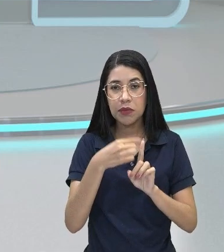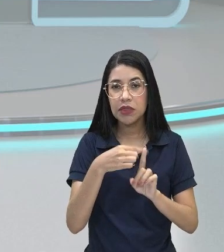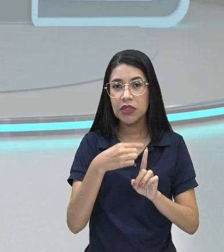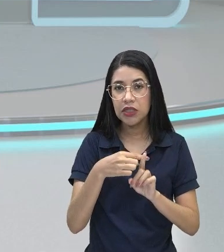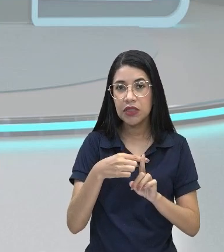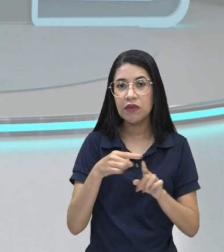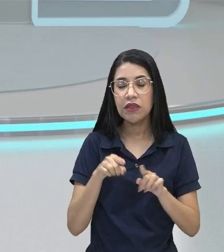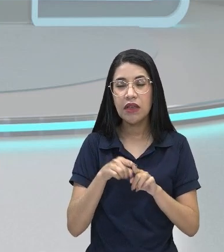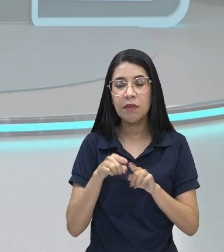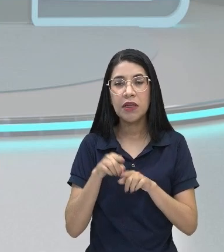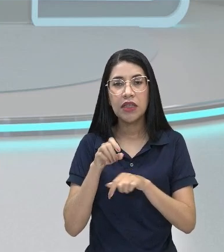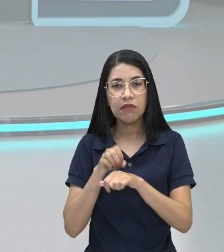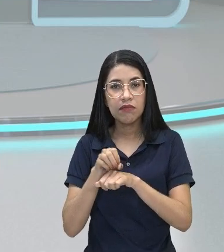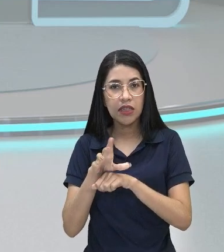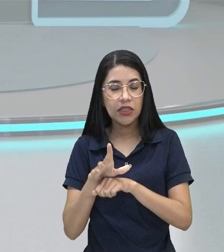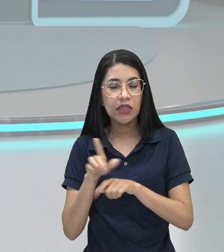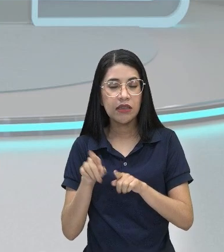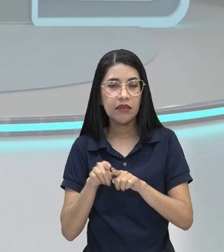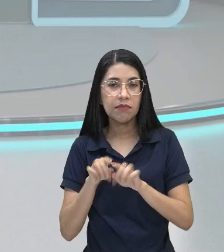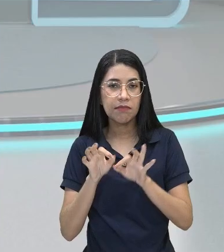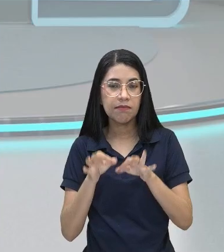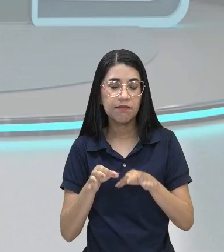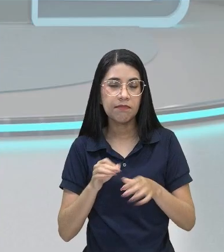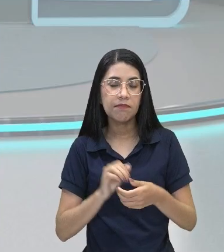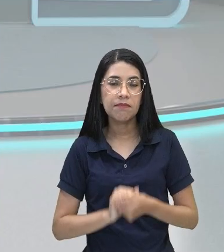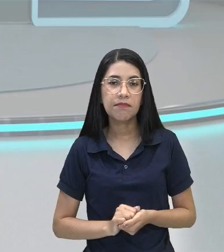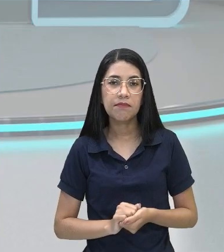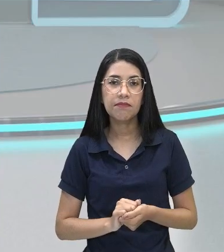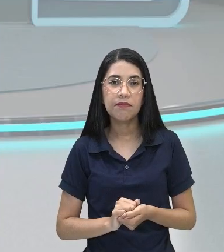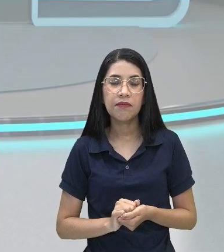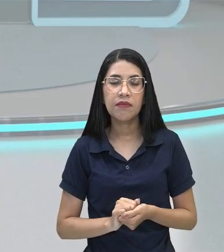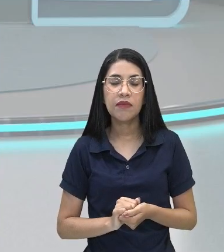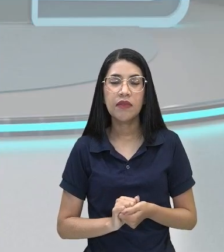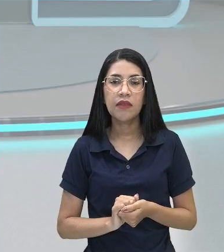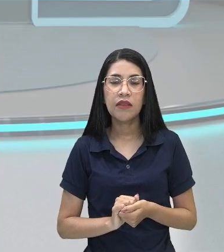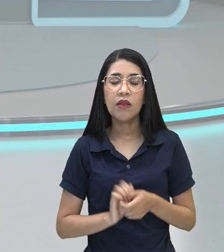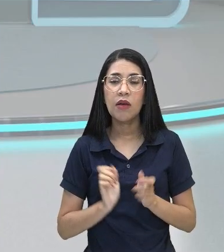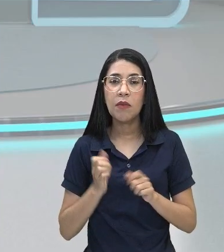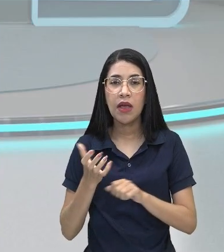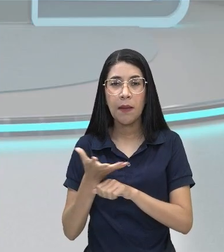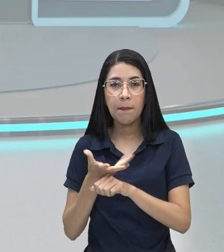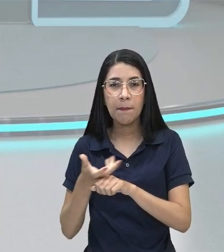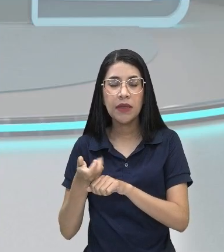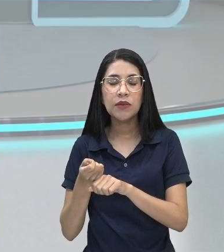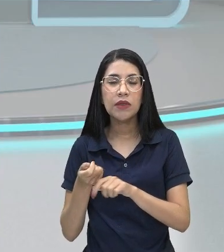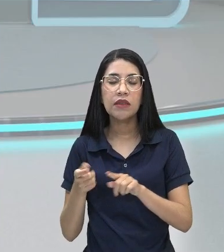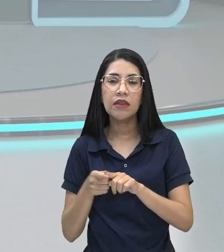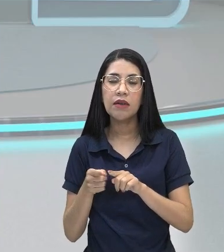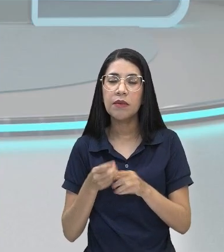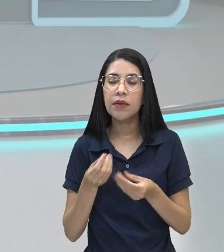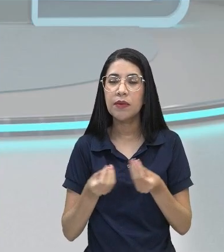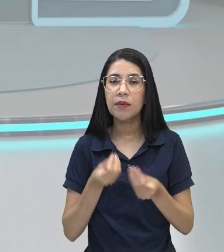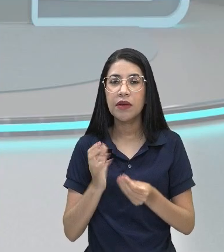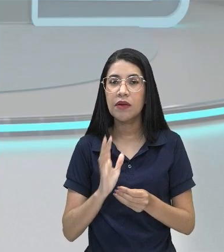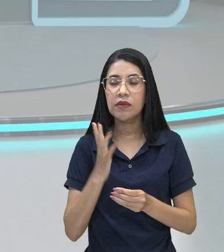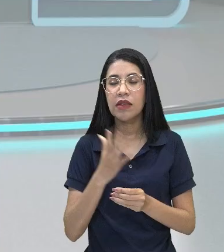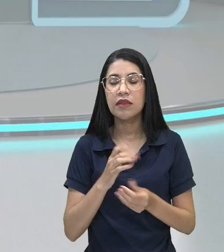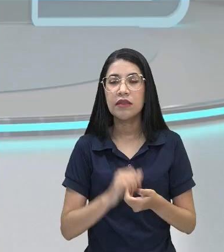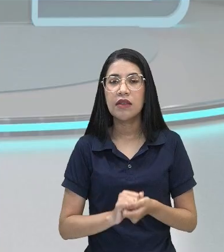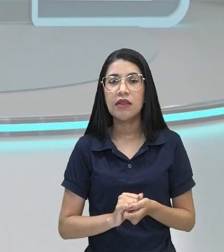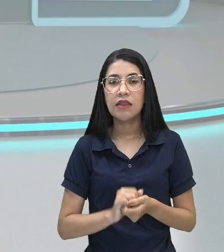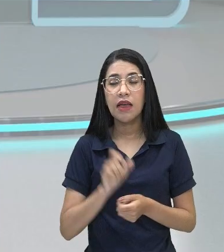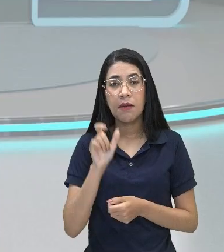está recomendando a obra para você. Então, pessoal, o poder da persuasão está nas palavras